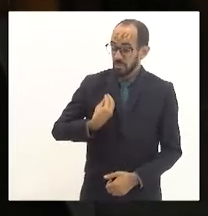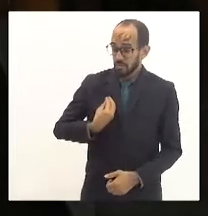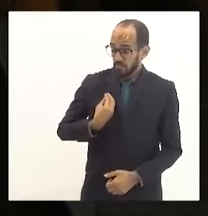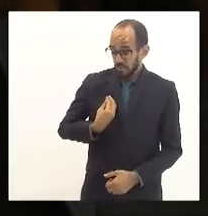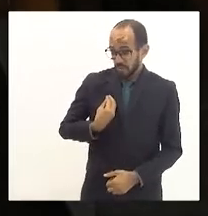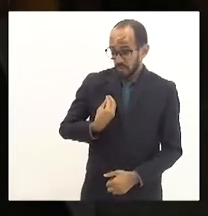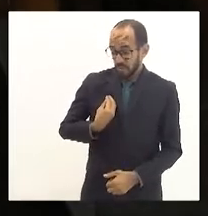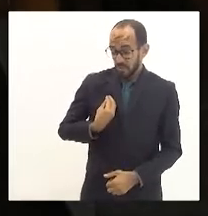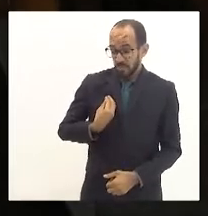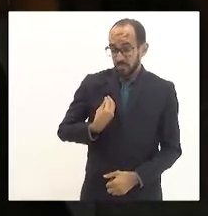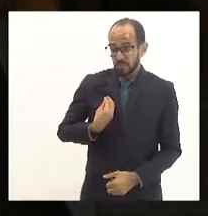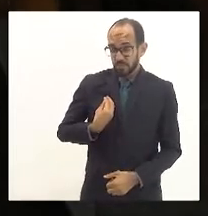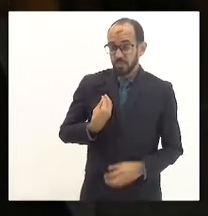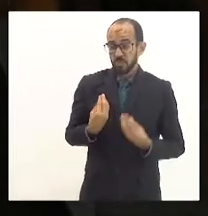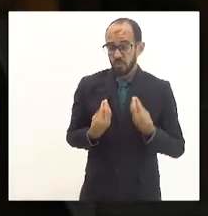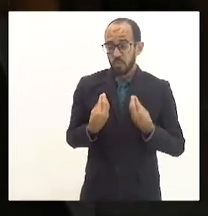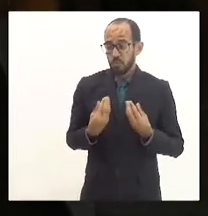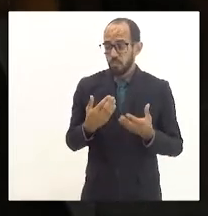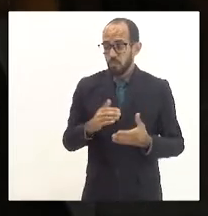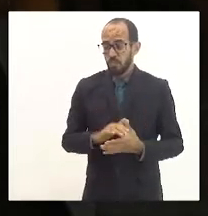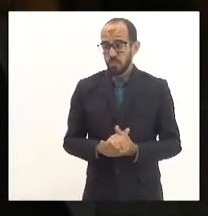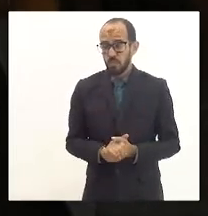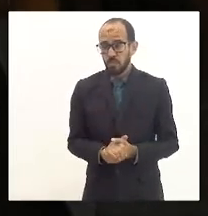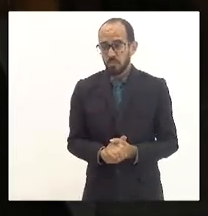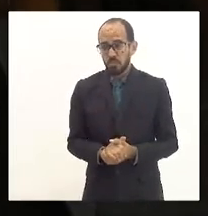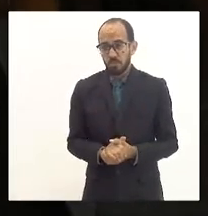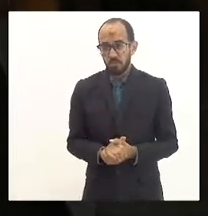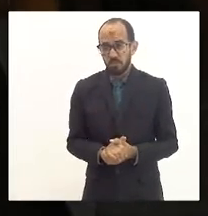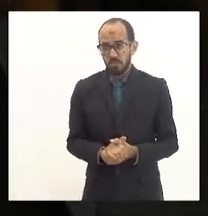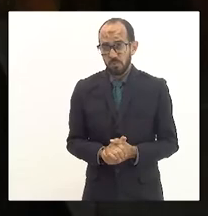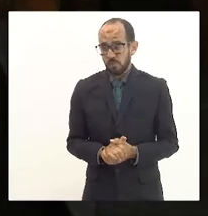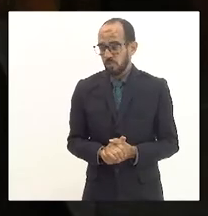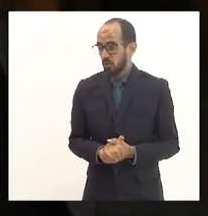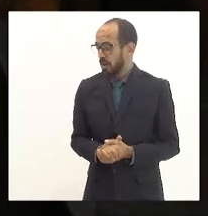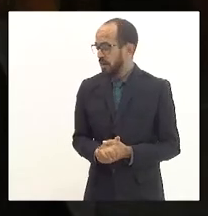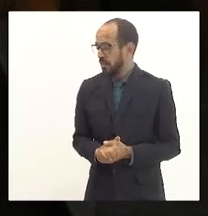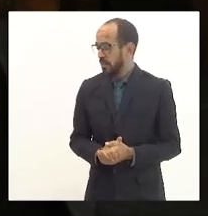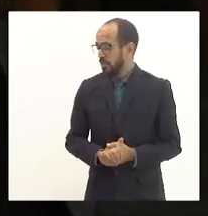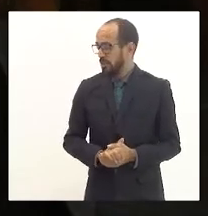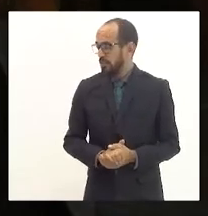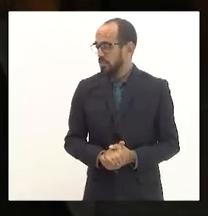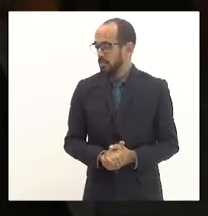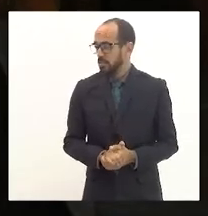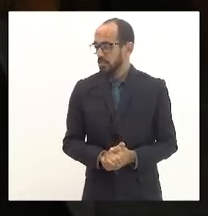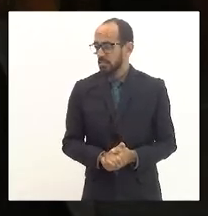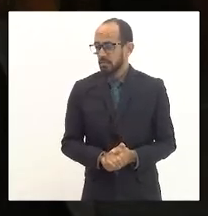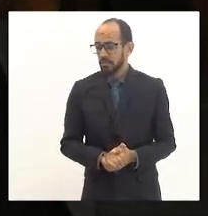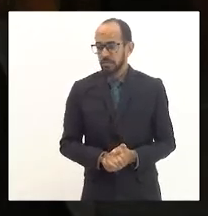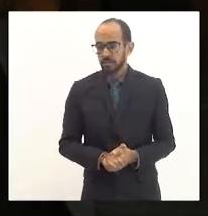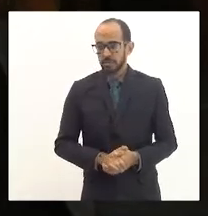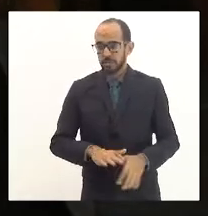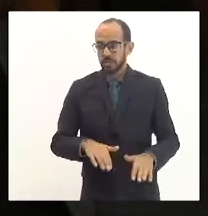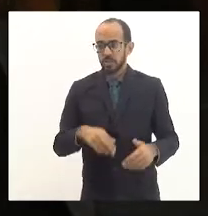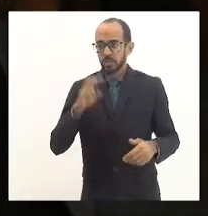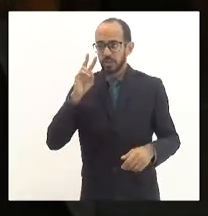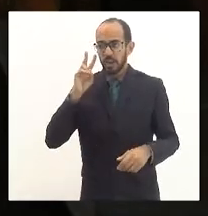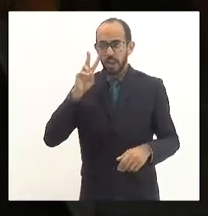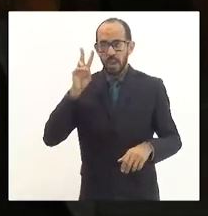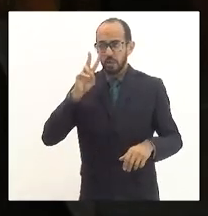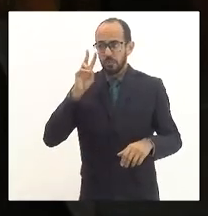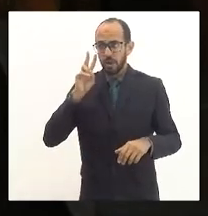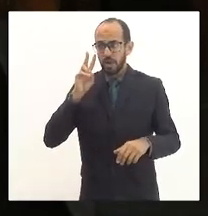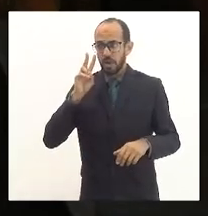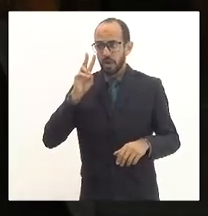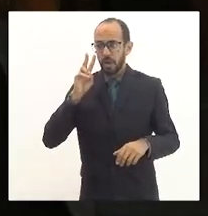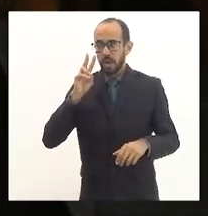onde fica diante de isso tudo e eu queria lembrar senhora